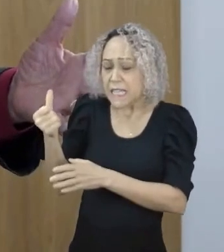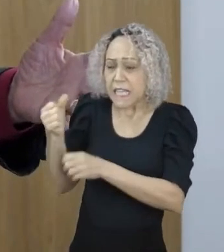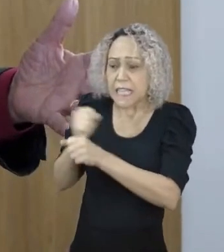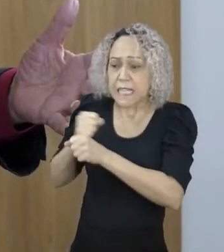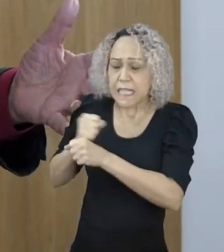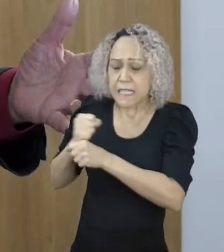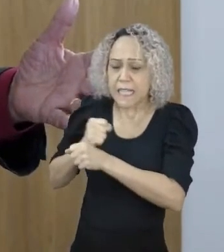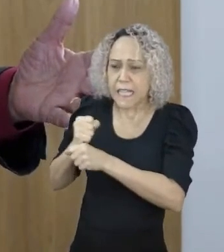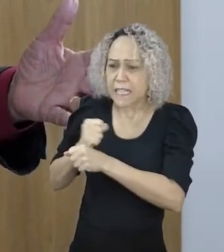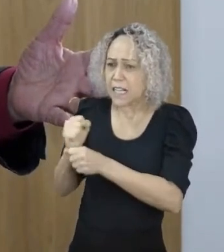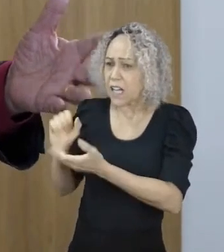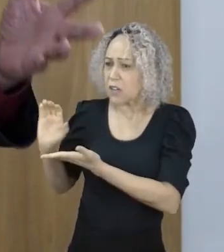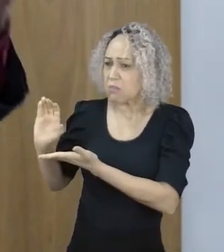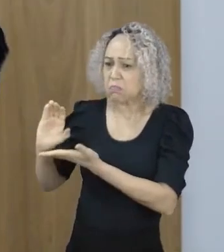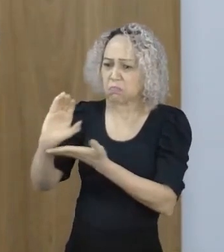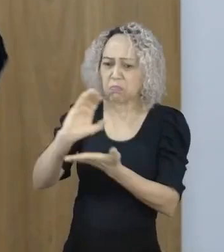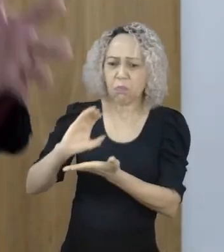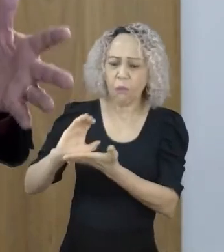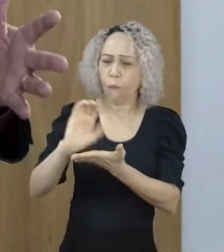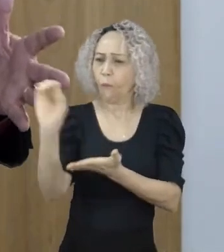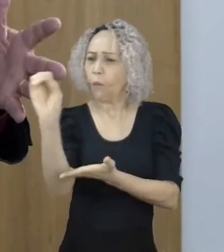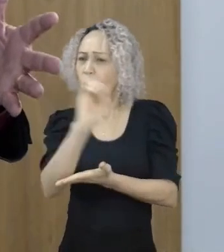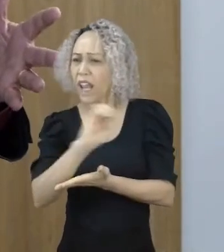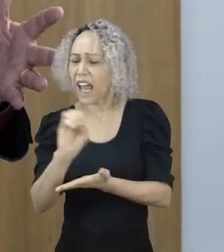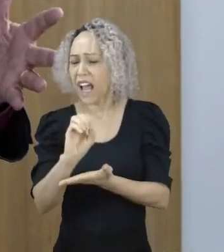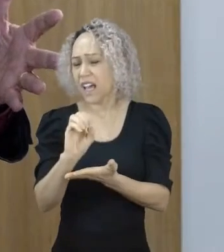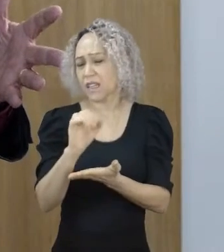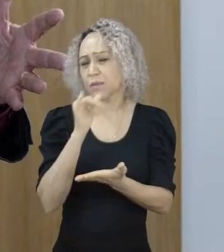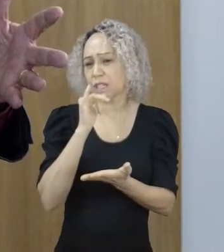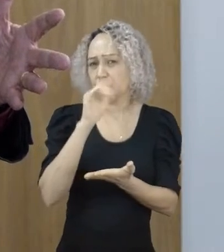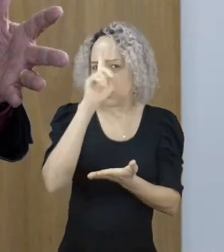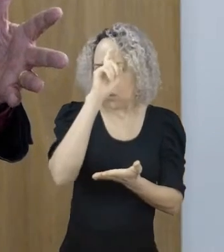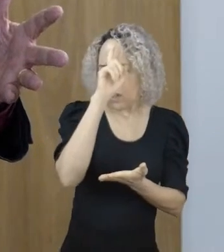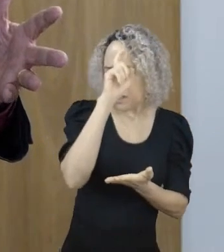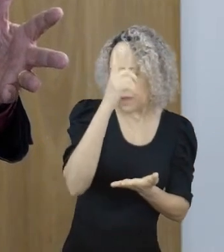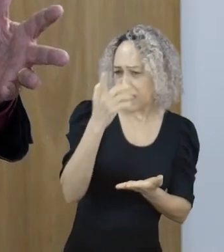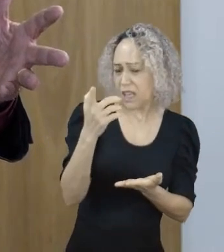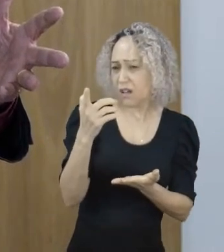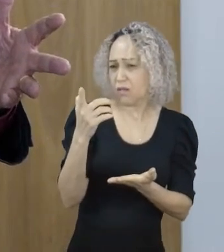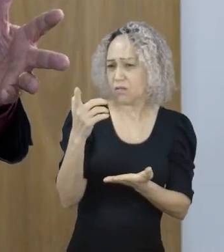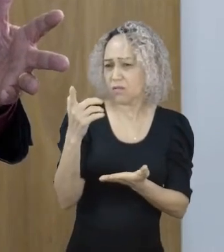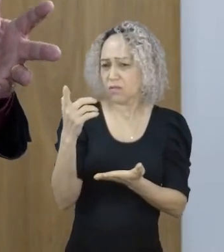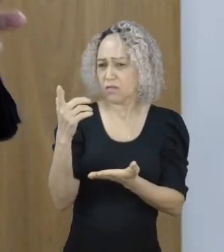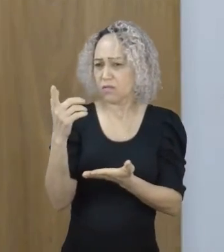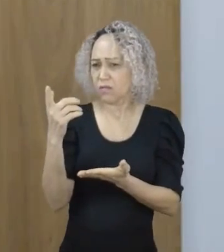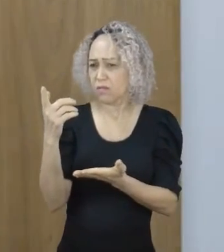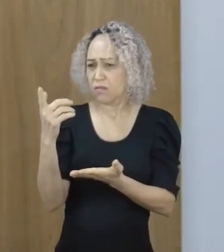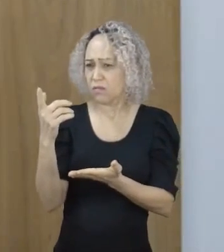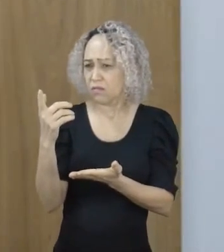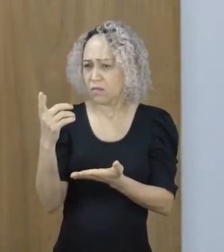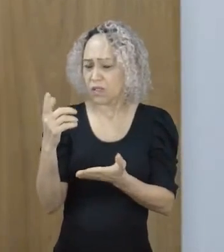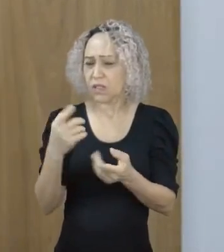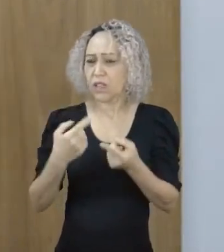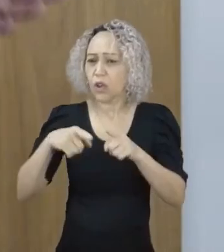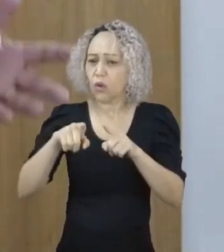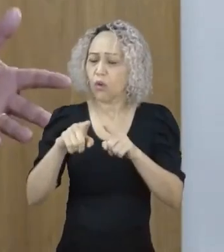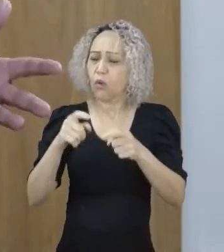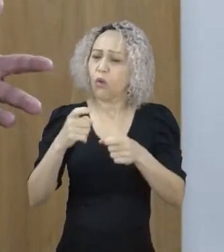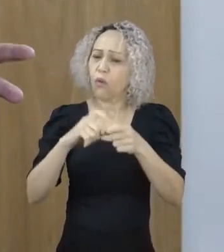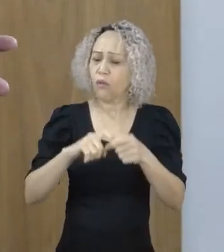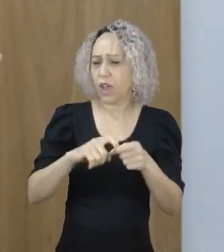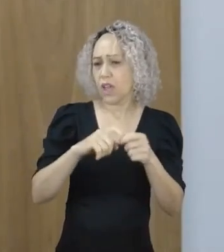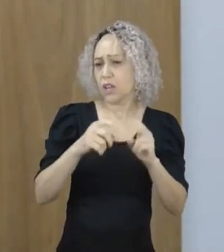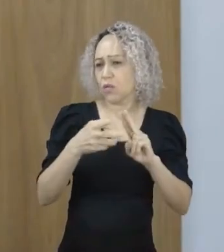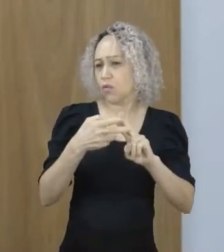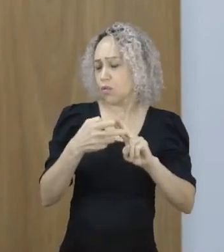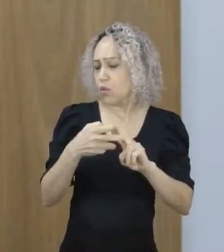os contratos dos hospitais filantrópicos, sem incorporar os novos serviços que estados e municípios abriram, e passamos, sem corrigir os